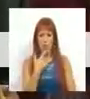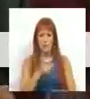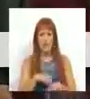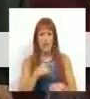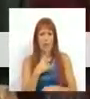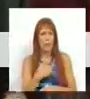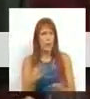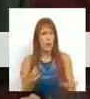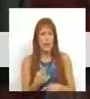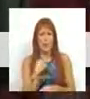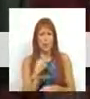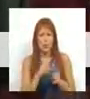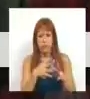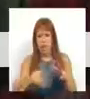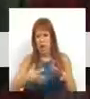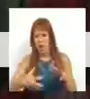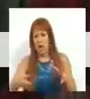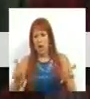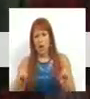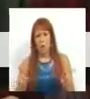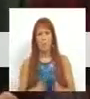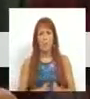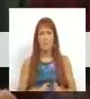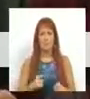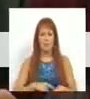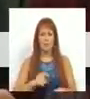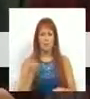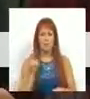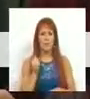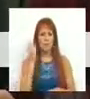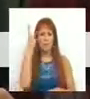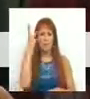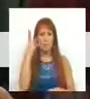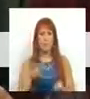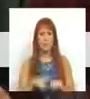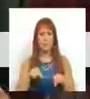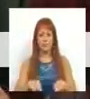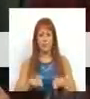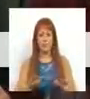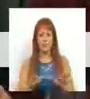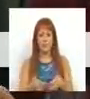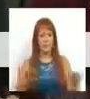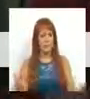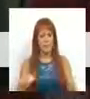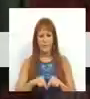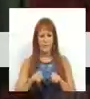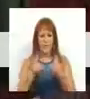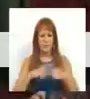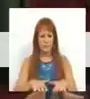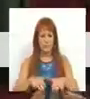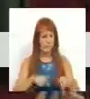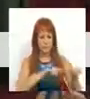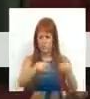fazer uma pergunta muito extensa. Ao longo de 4 anos bati-me nesta Comissão e neste